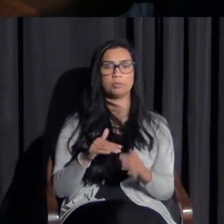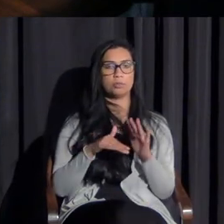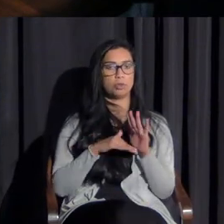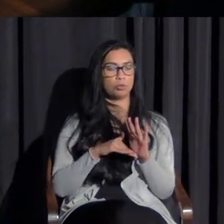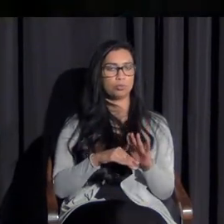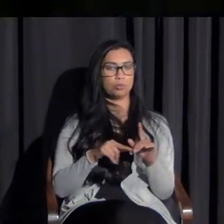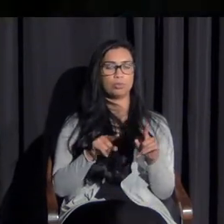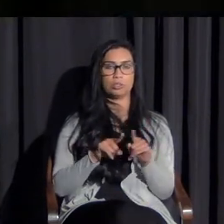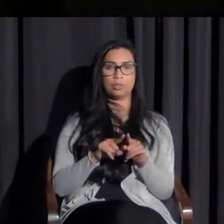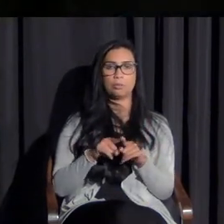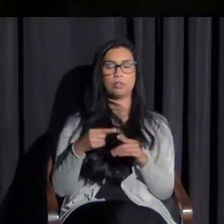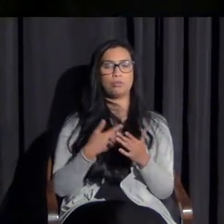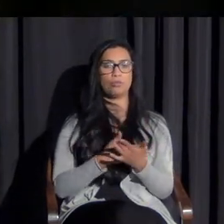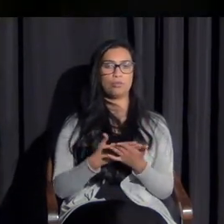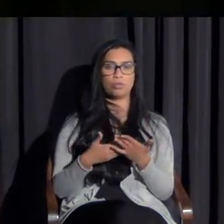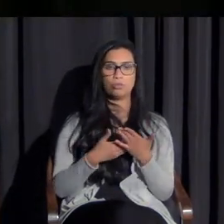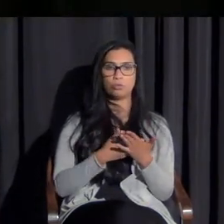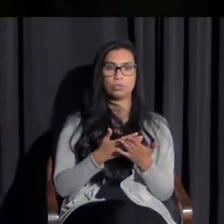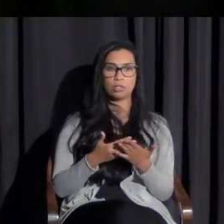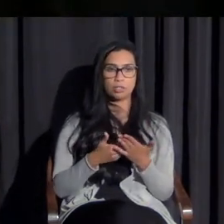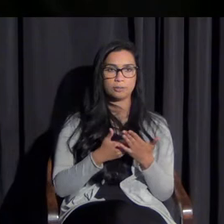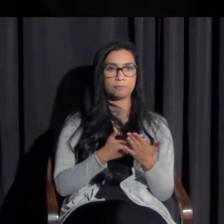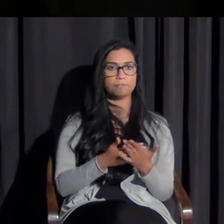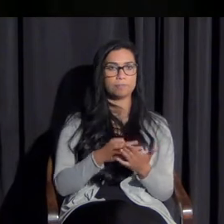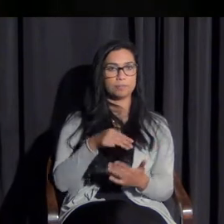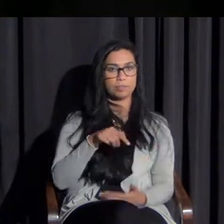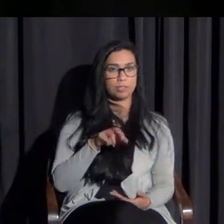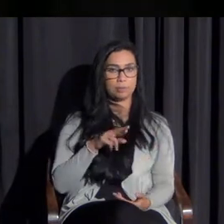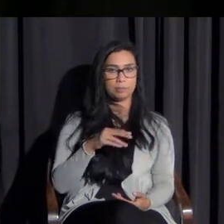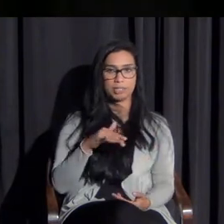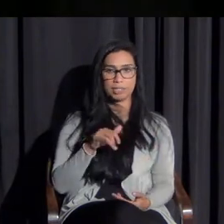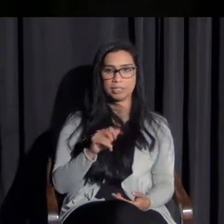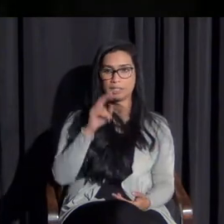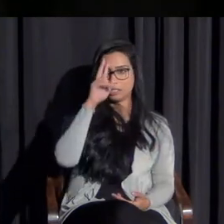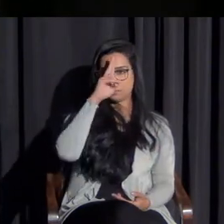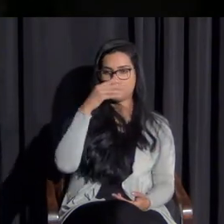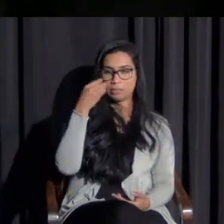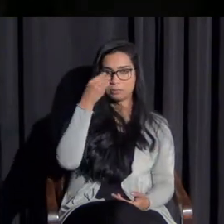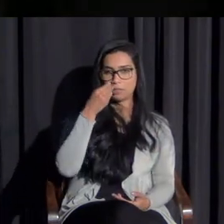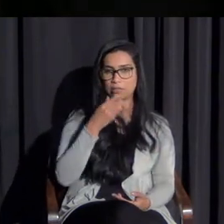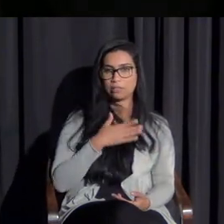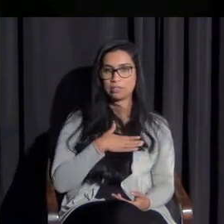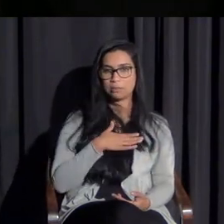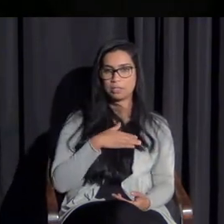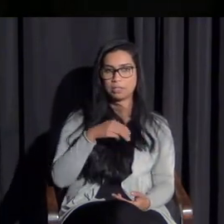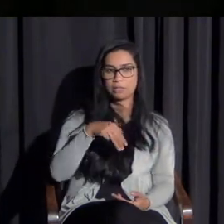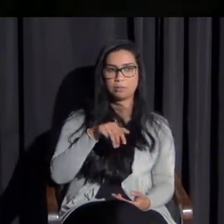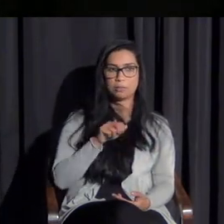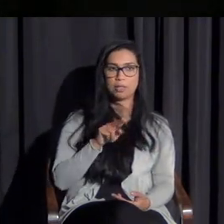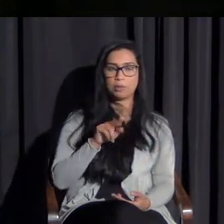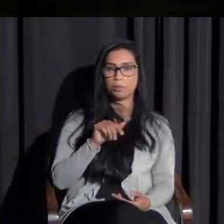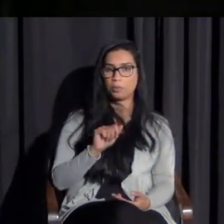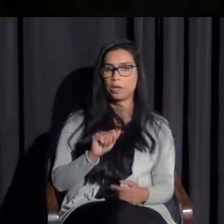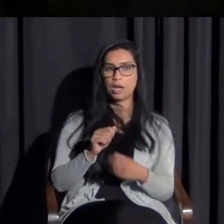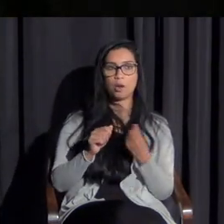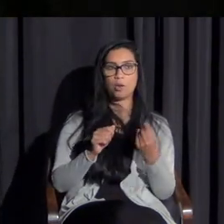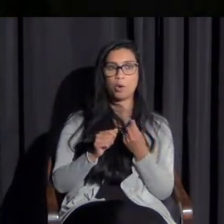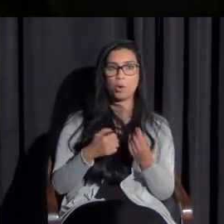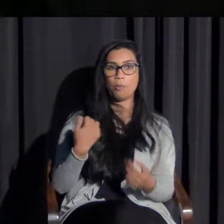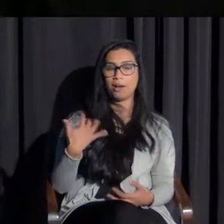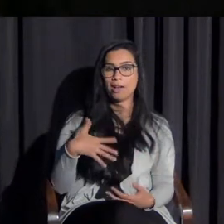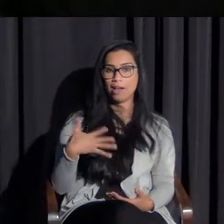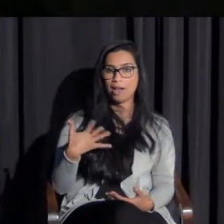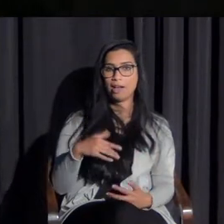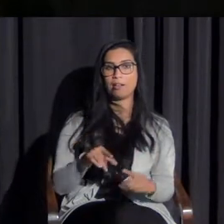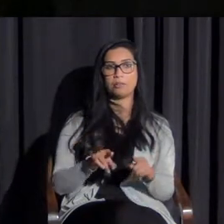medida que eu estava estudando um pouco sobre a Márcia, eu estava relembrando tanto da minha experiência ali na Mauá, o quanto tem sido caro, o quanto tem